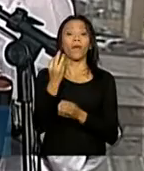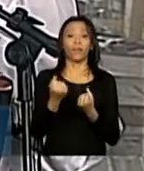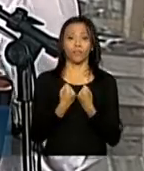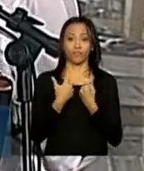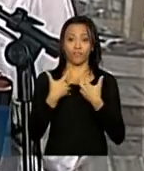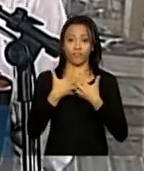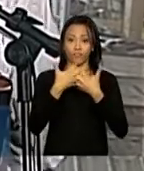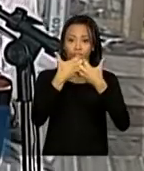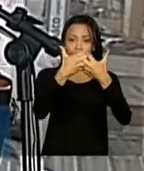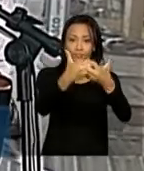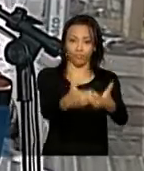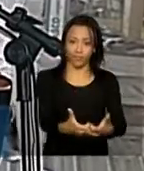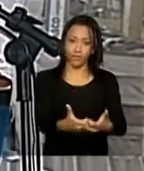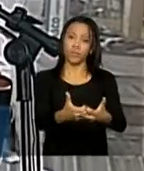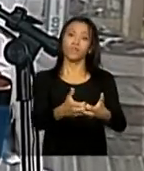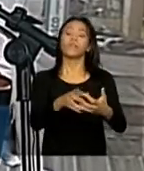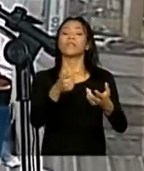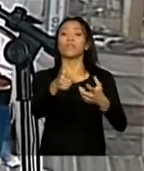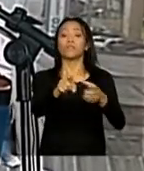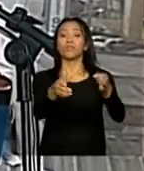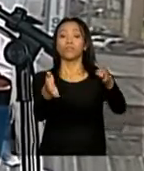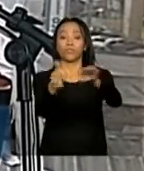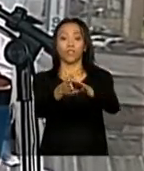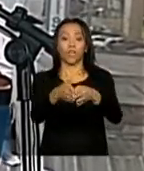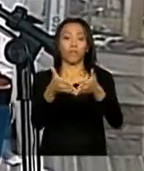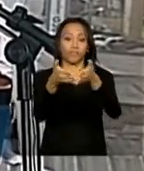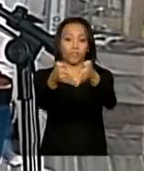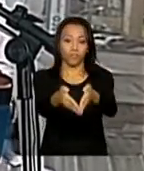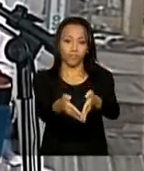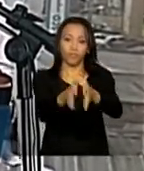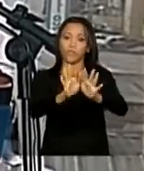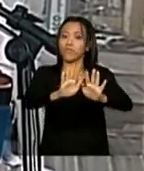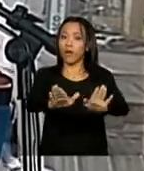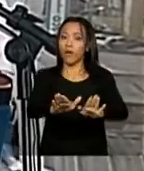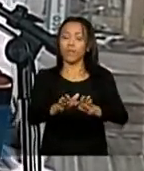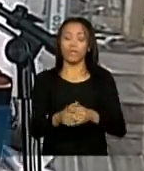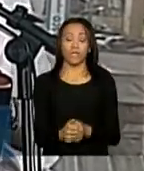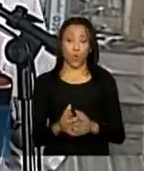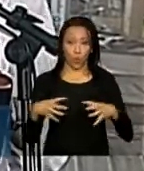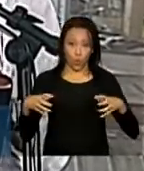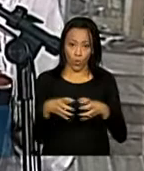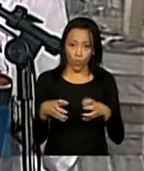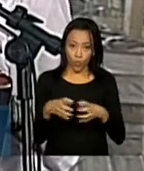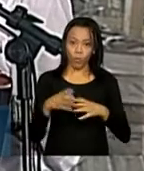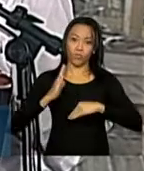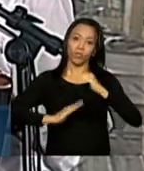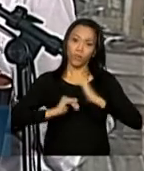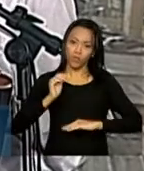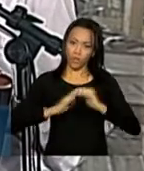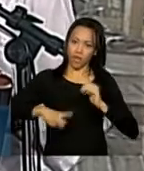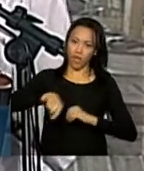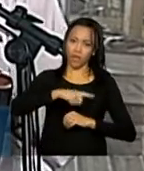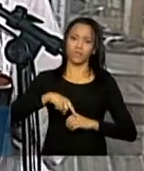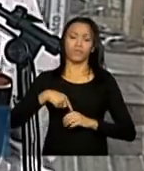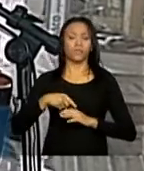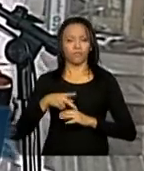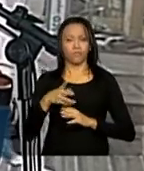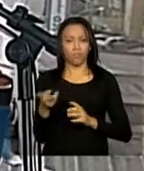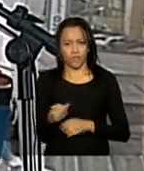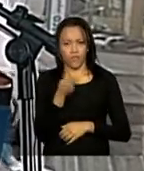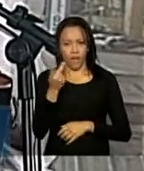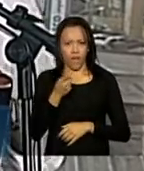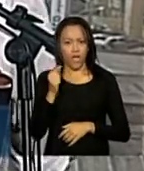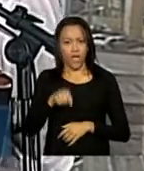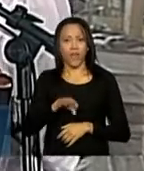do Retiro para o Porto e do Porto para o Retiro. E a equipe, e aqui cabe o mérito de dizer, na época